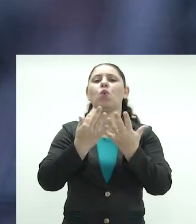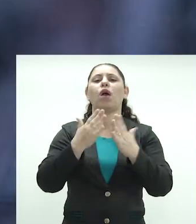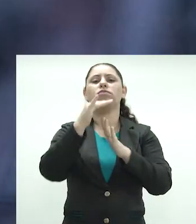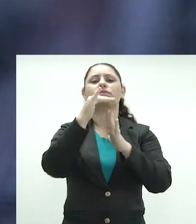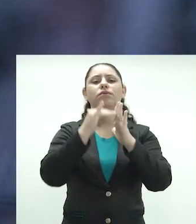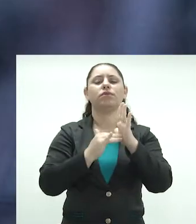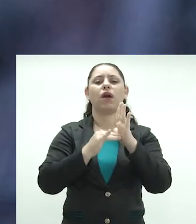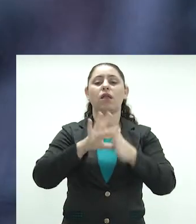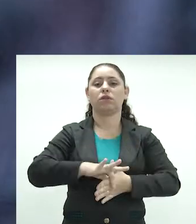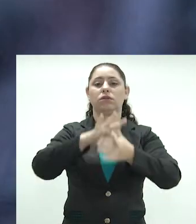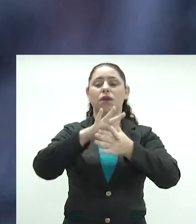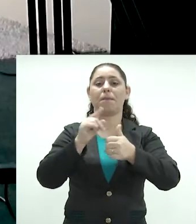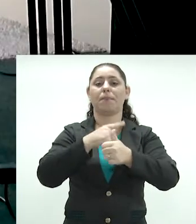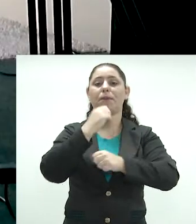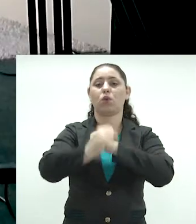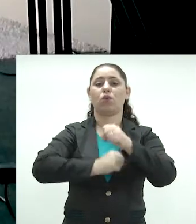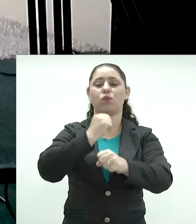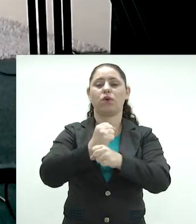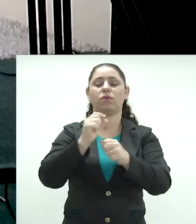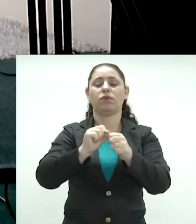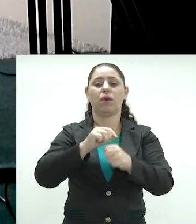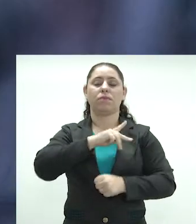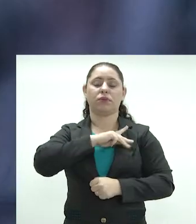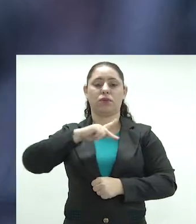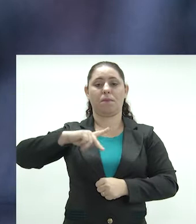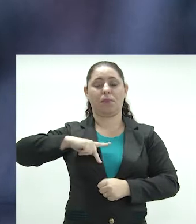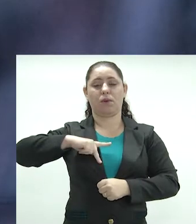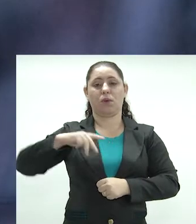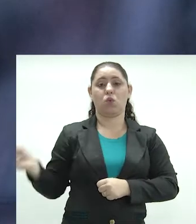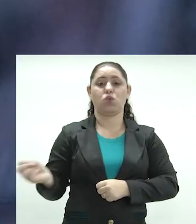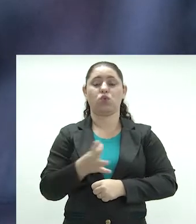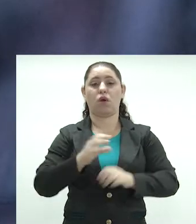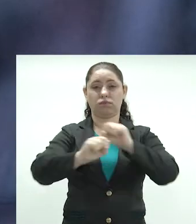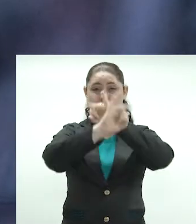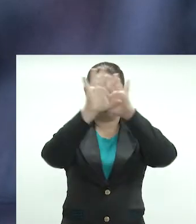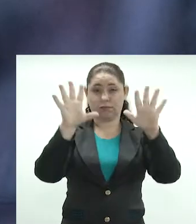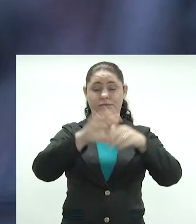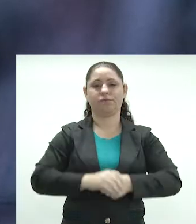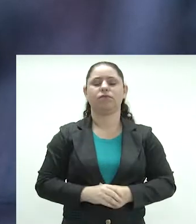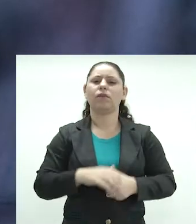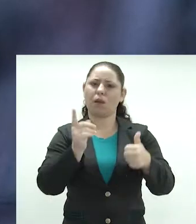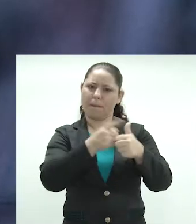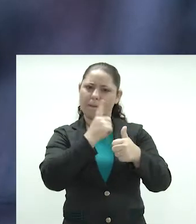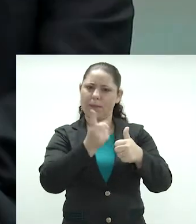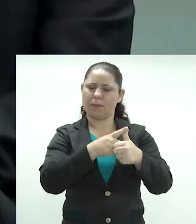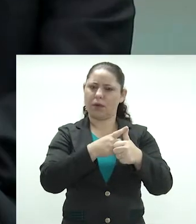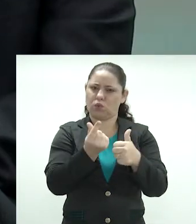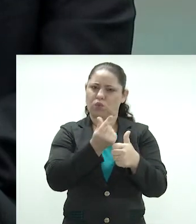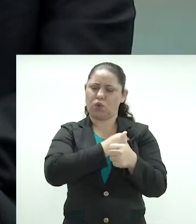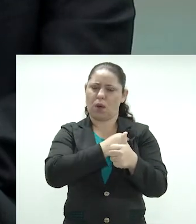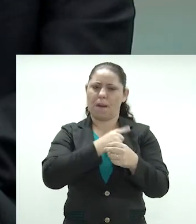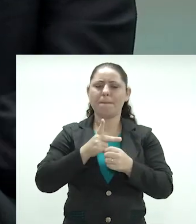Então, quais são as medidas que você dá destaque nesse primeiro ano para tornar o Ministério Público mais eficiente, mais moderno, mais transparente? Em